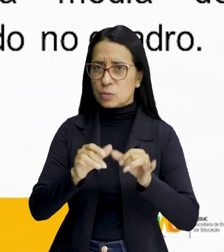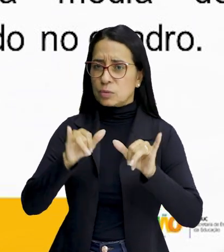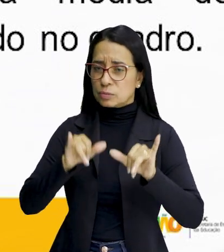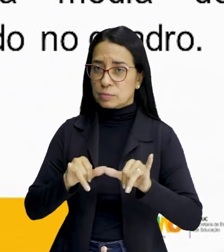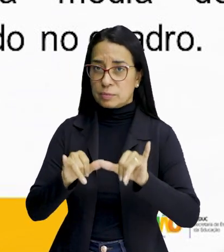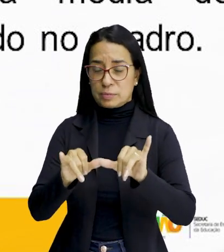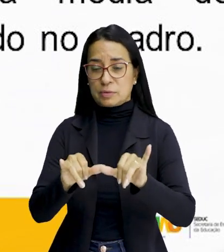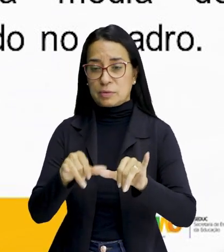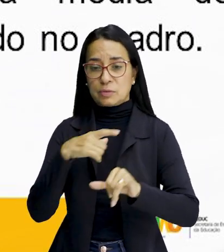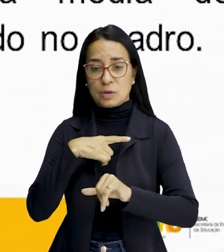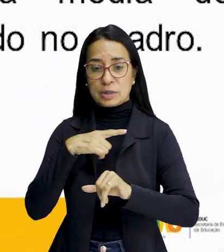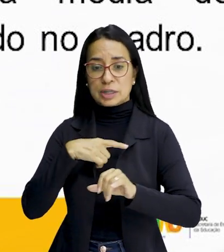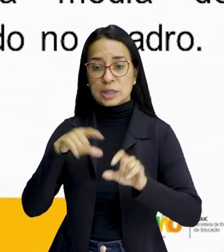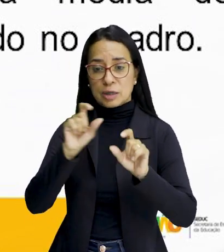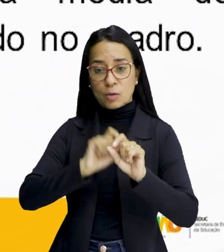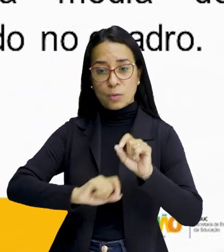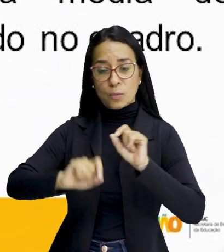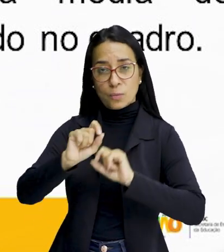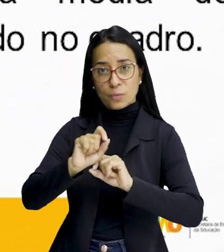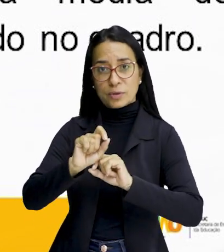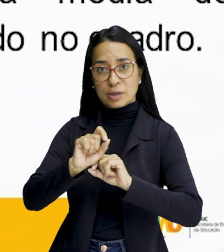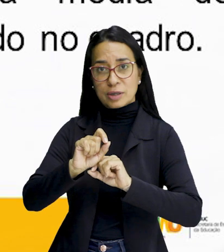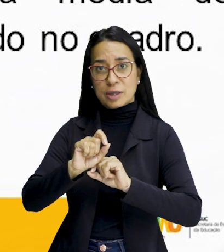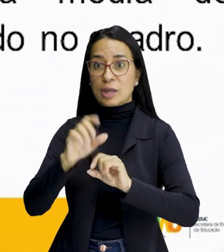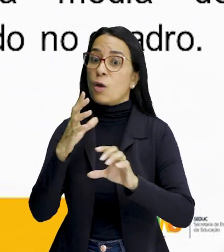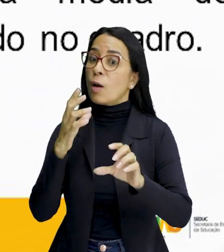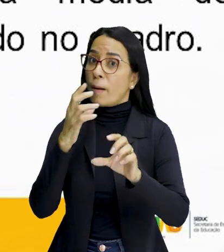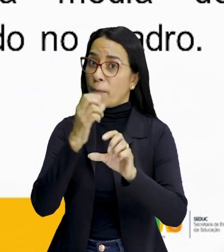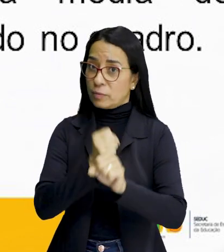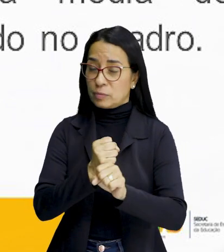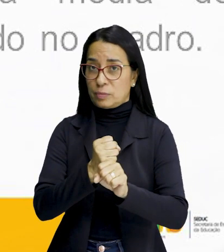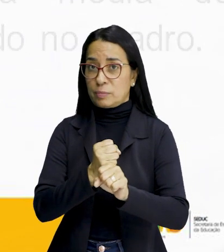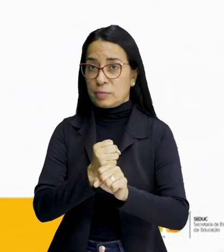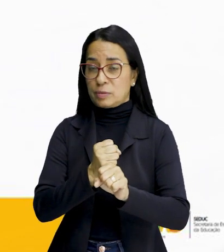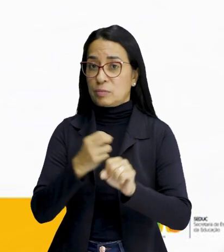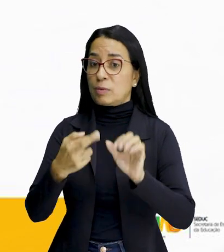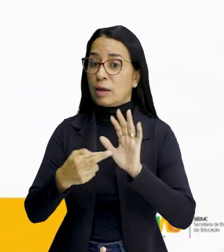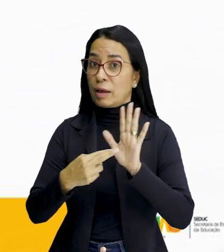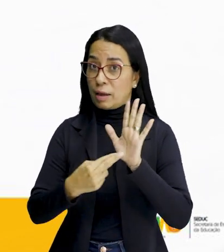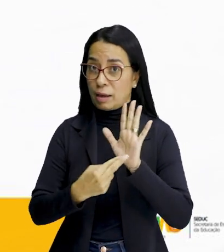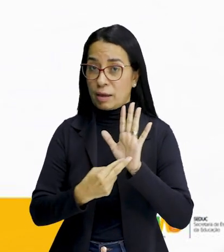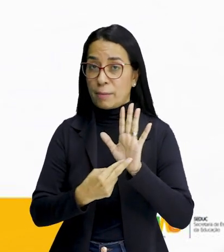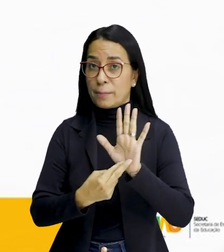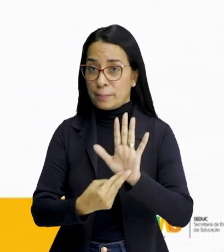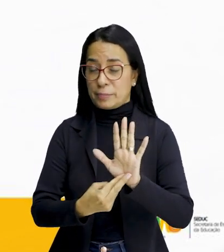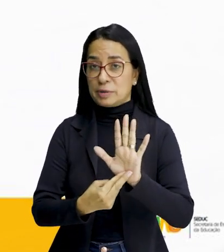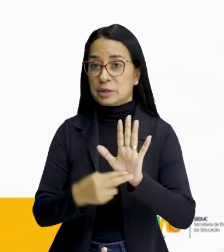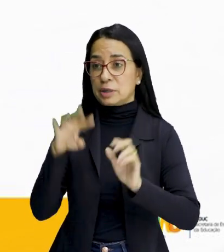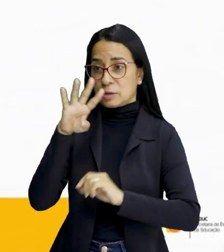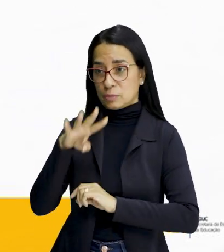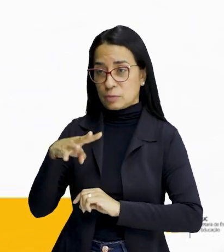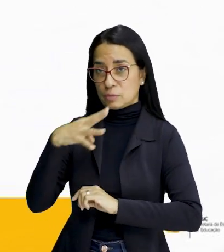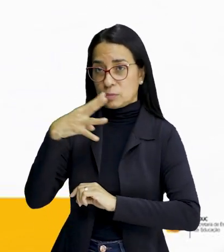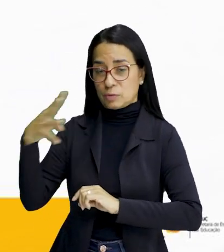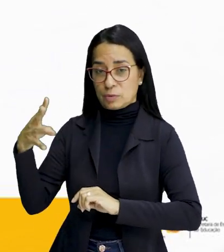de faturamento M conforme apresentado no quadro comissão